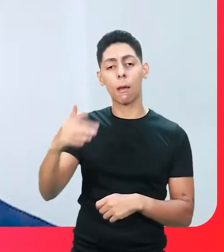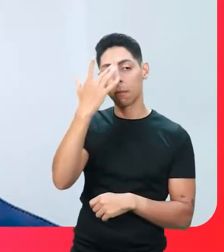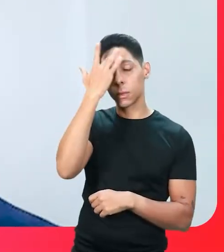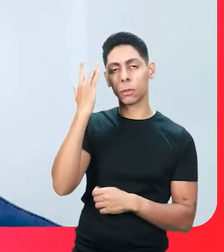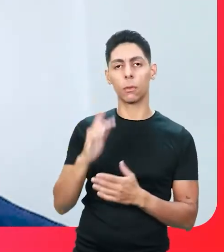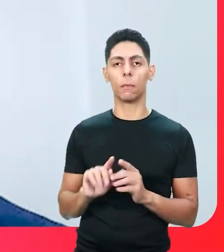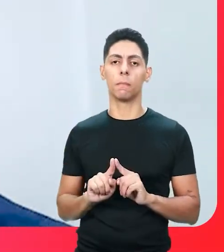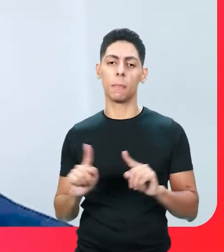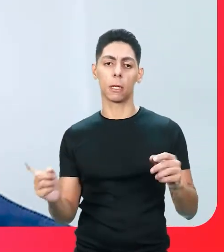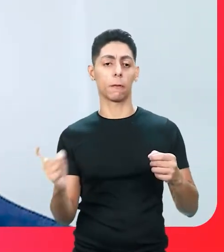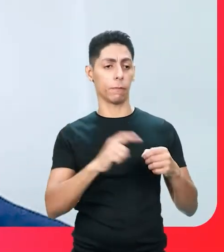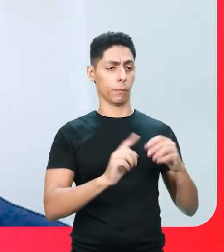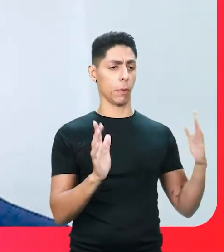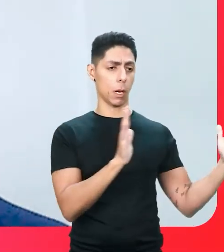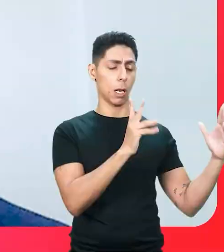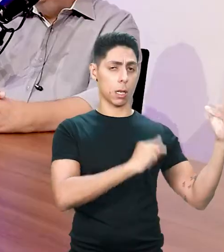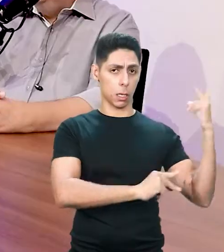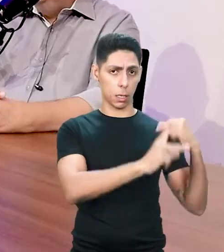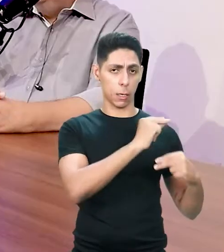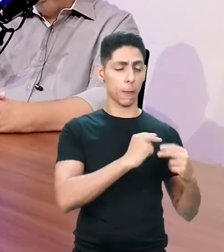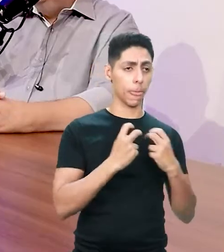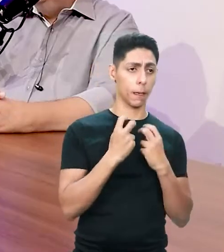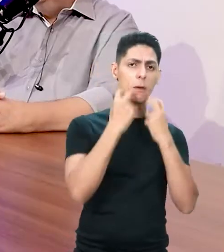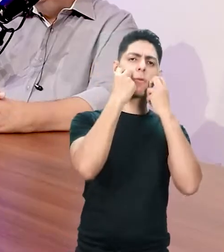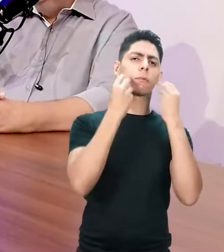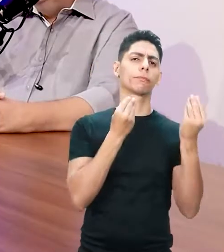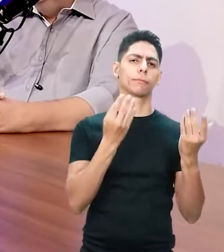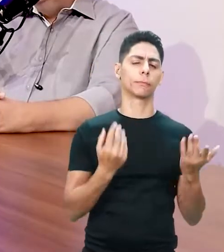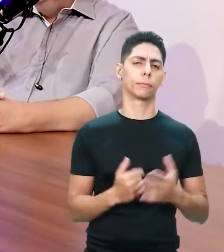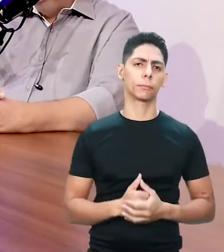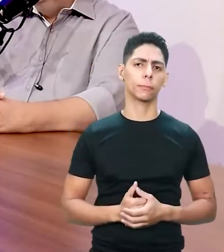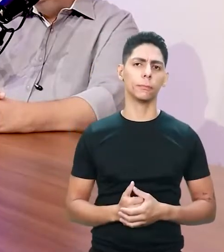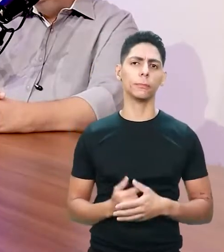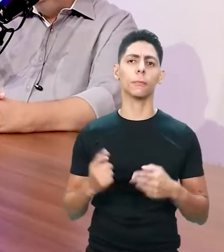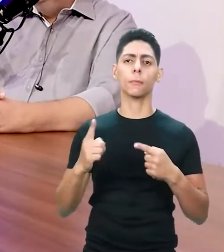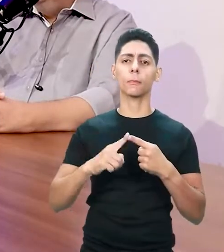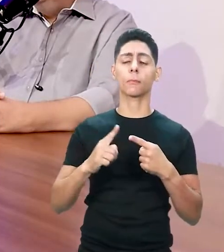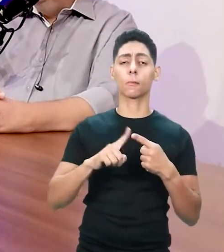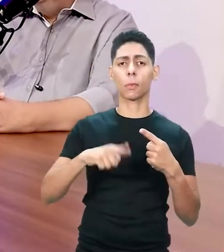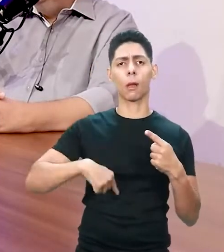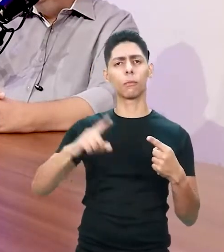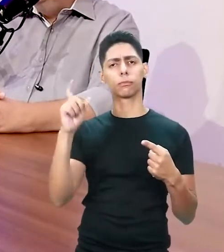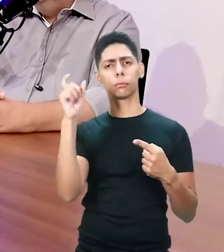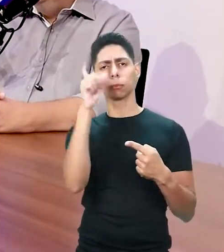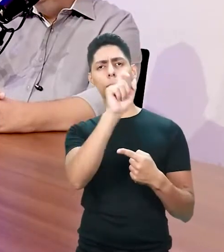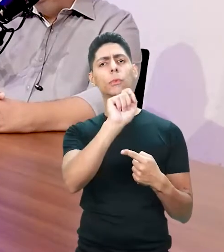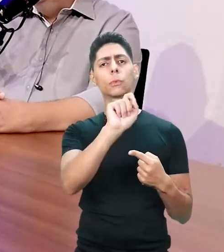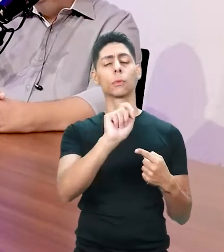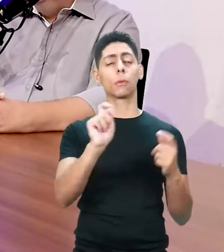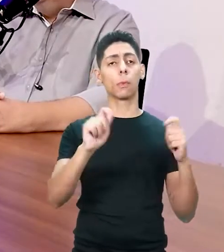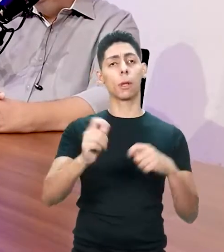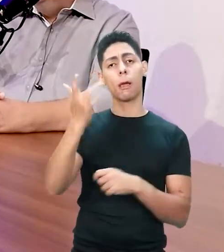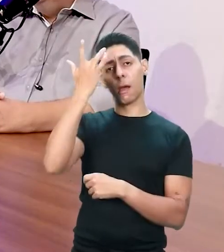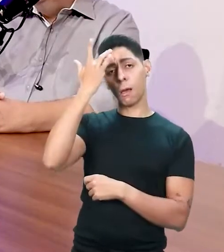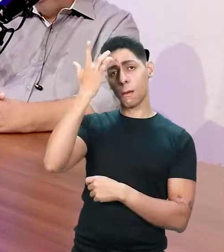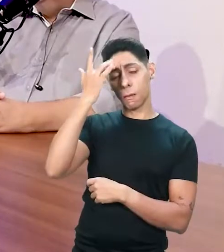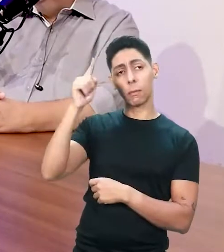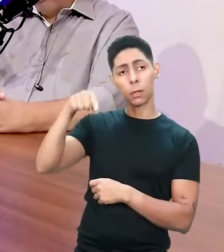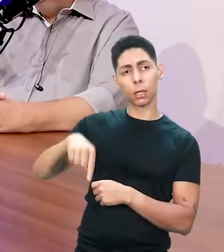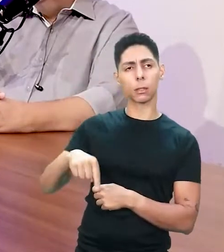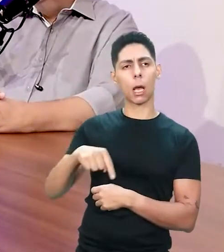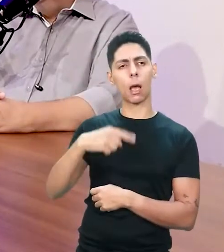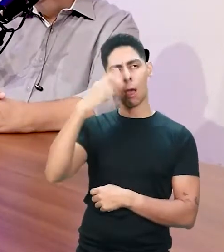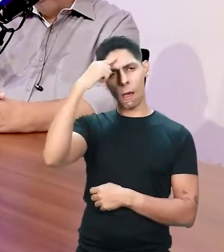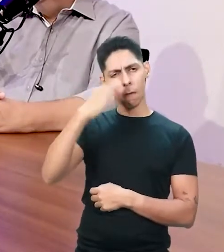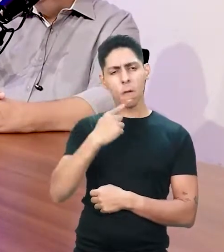adolescência. Micos. Um deles, assim, eu tenho uma dificuldade imensa de memorizar a fisionomia.